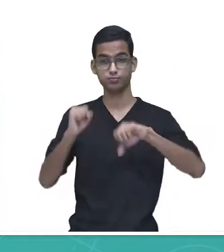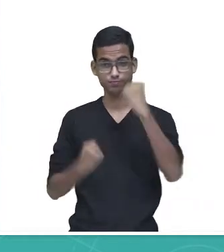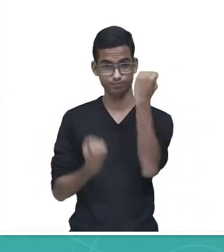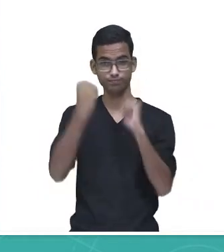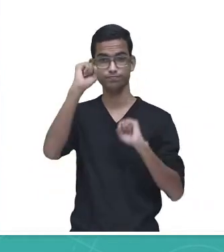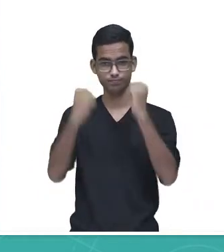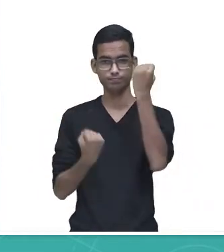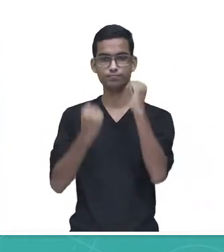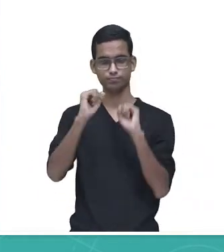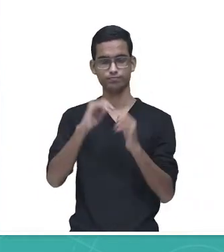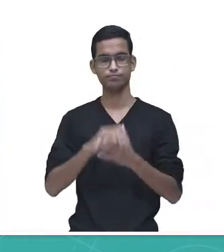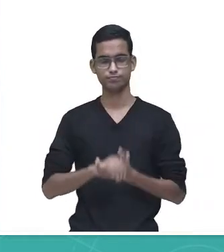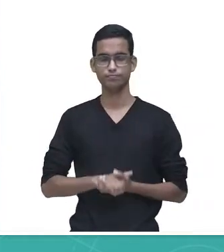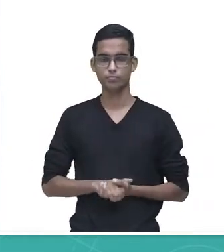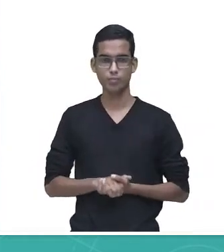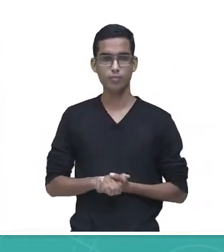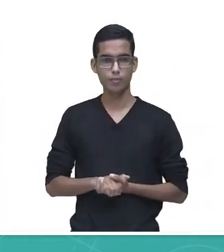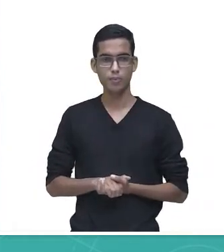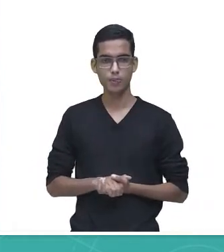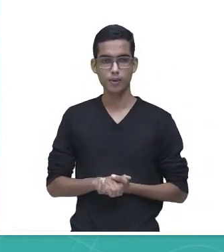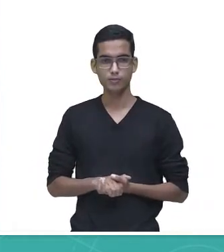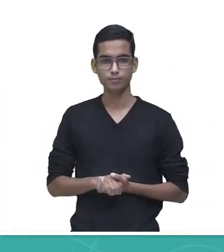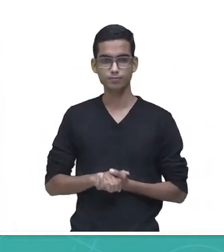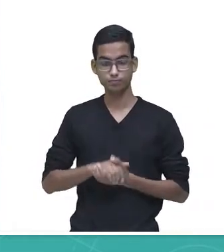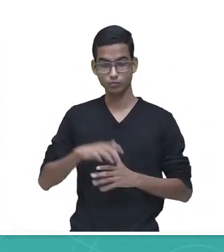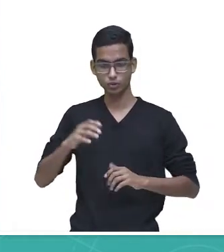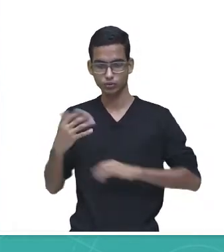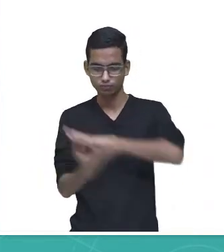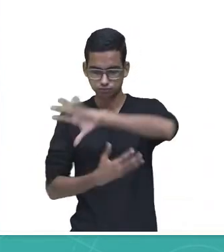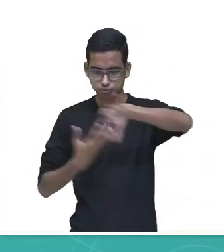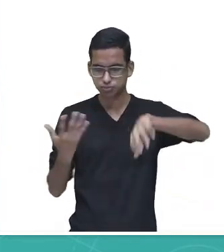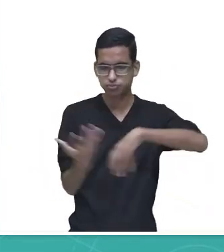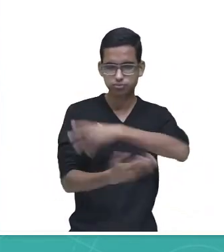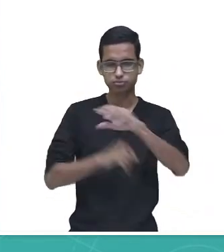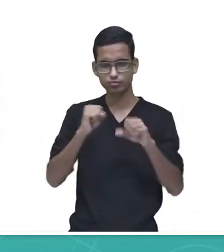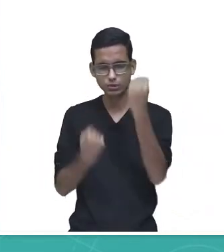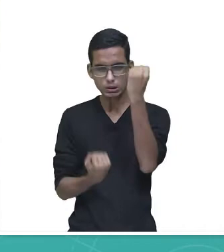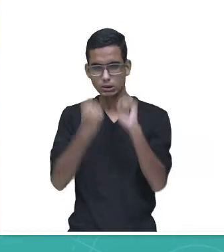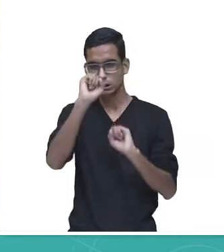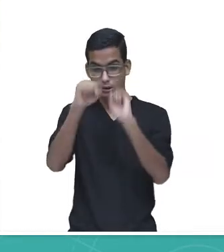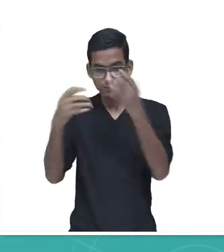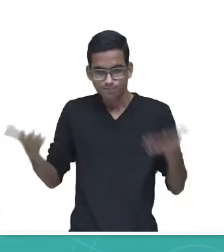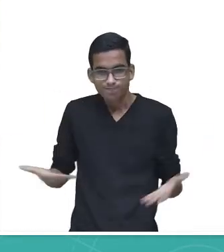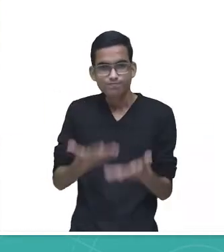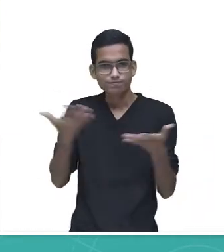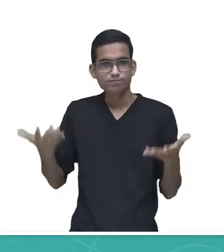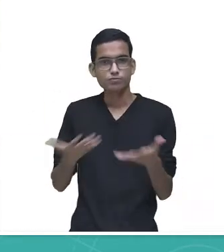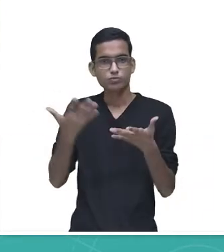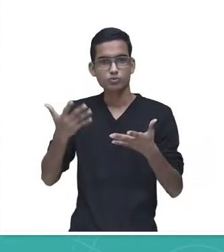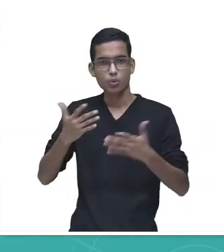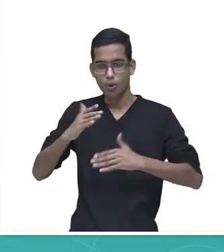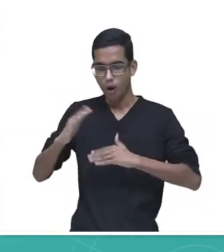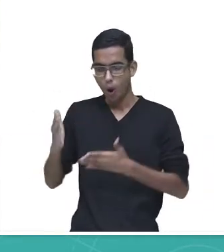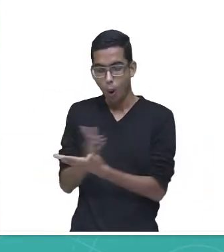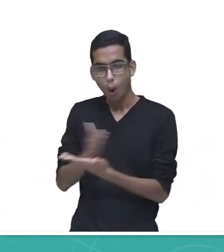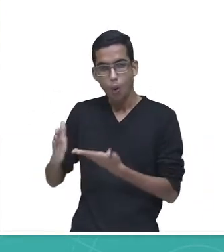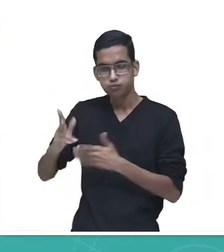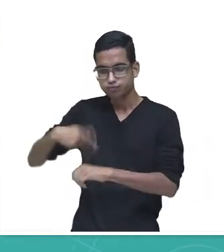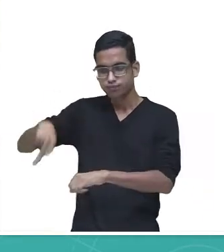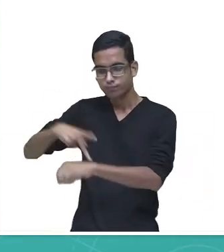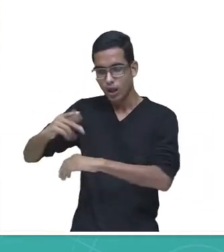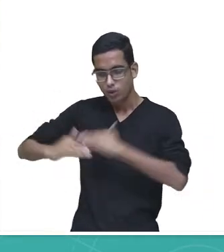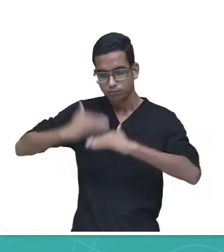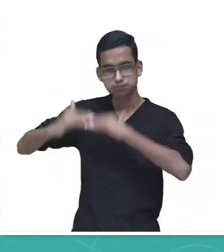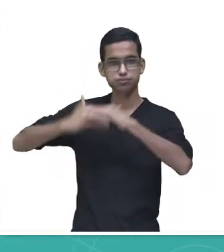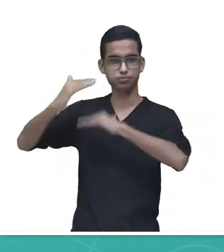A Revolução Industrial contribuiu para que esses países se tornassem países desenvolvidos. O que foi a Revolução Industrial?